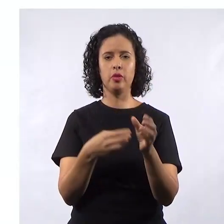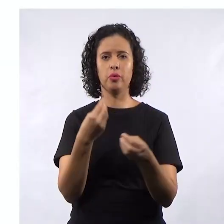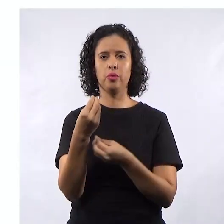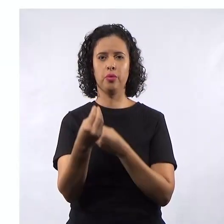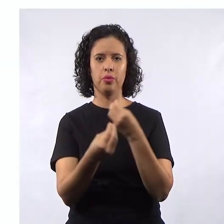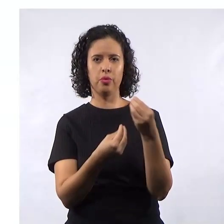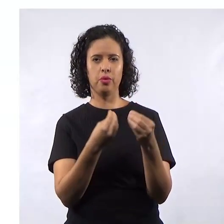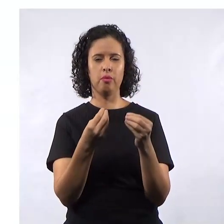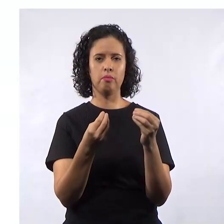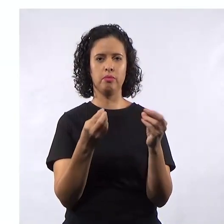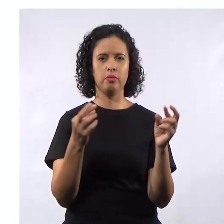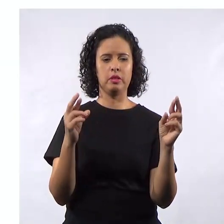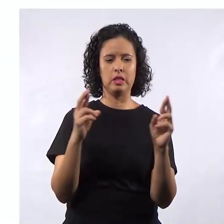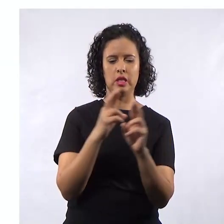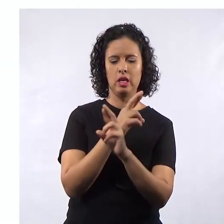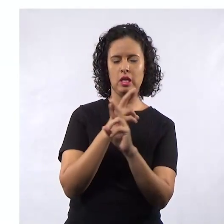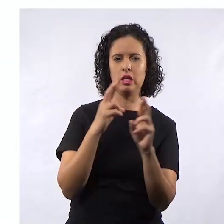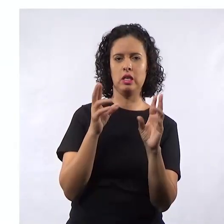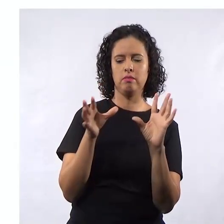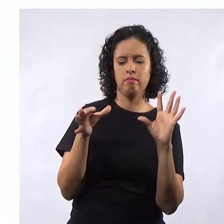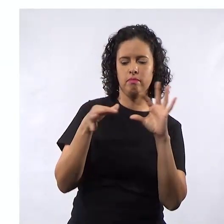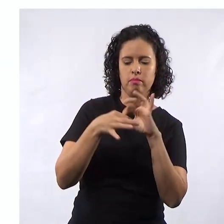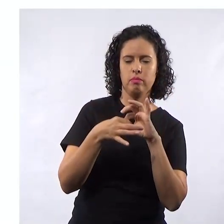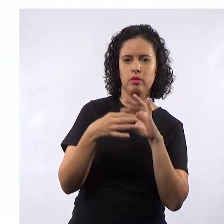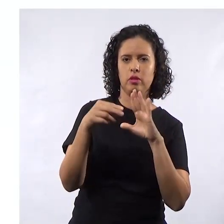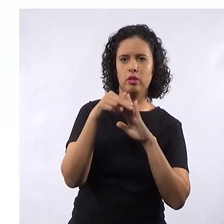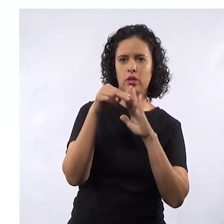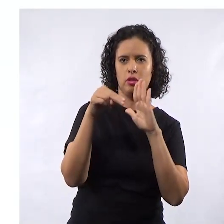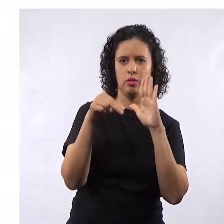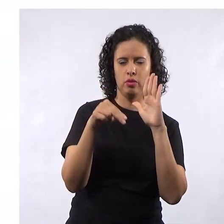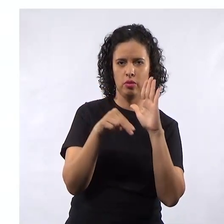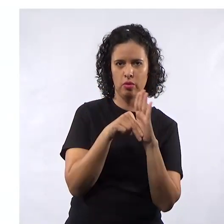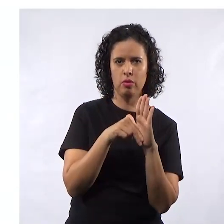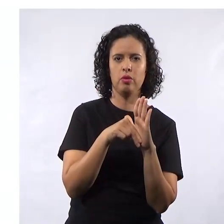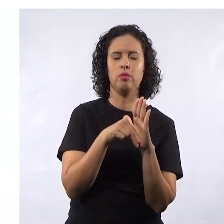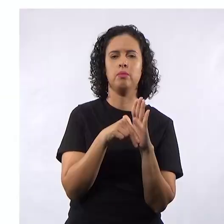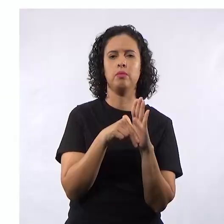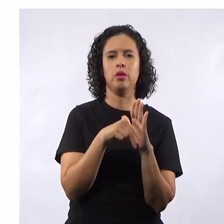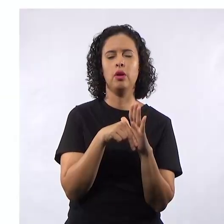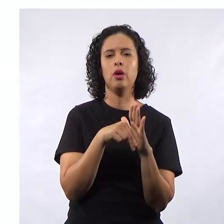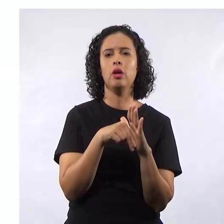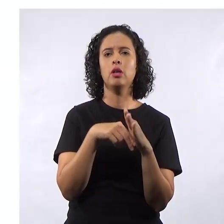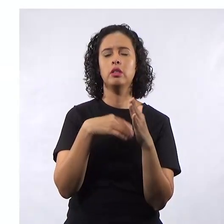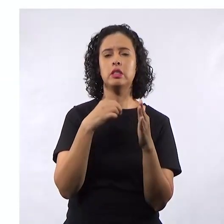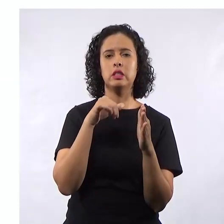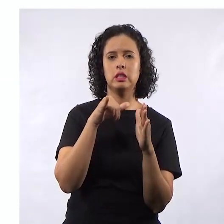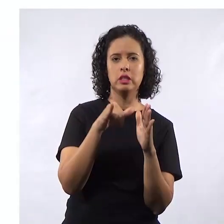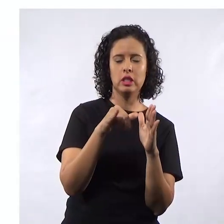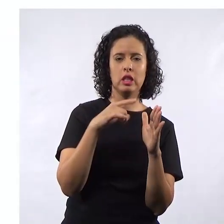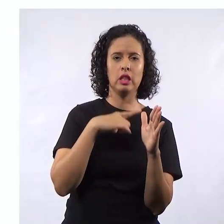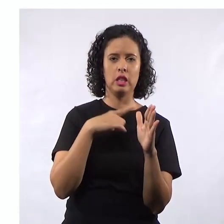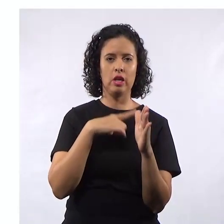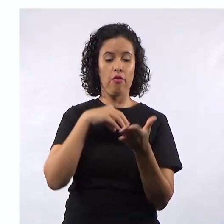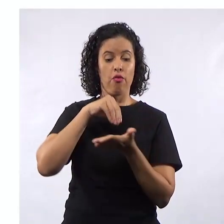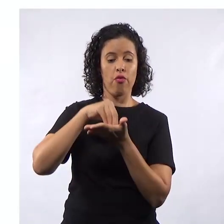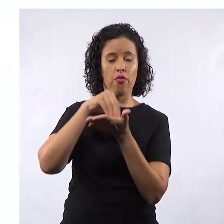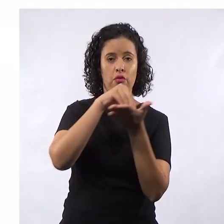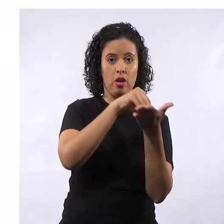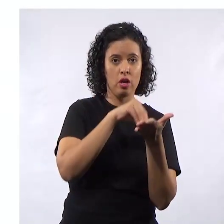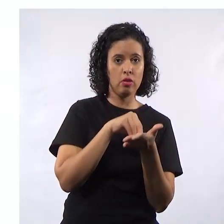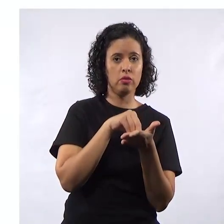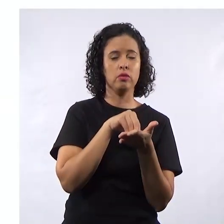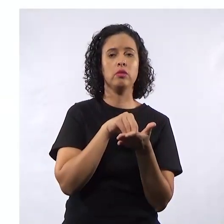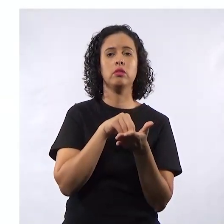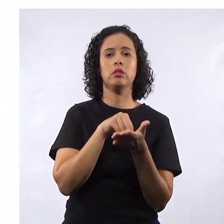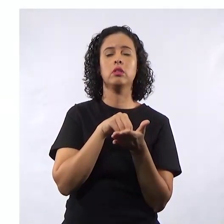de integração da norma, tá? Para hipótese de lacuna normativa, ou seja, quando tiver alguma lacuna, ela vai dizer o que deve